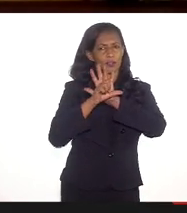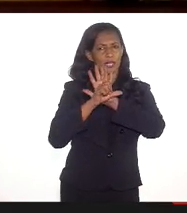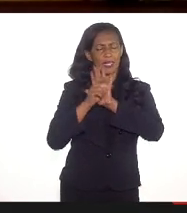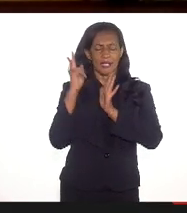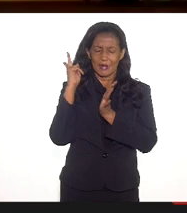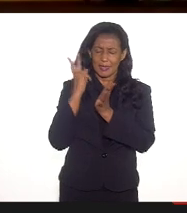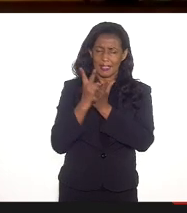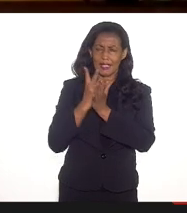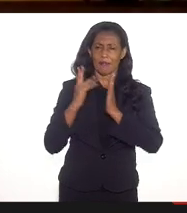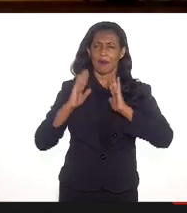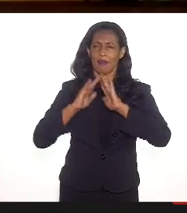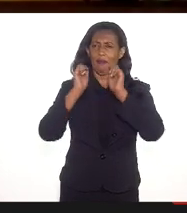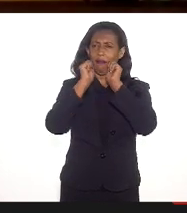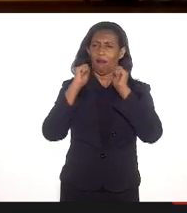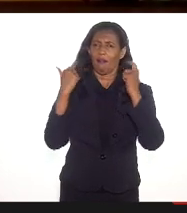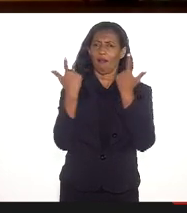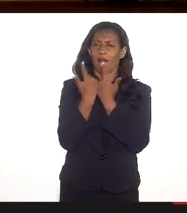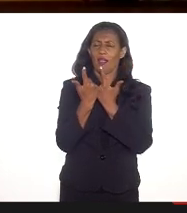casa que visam